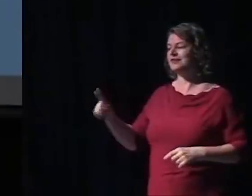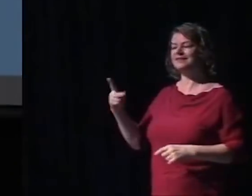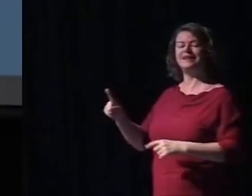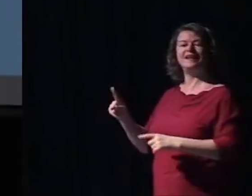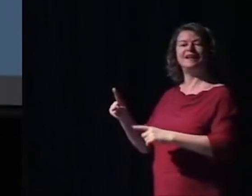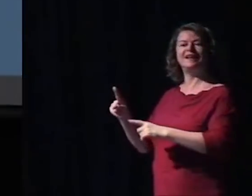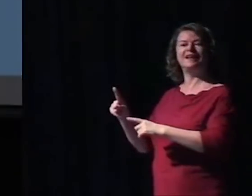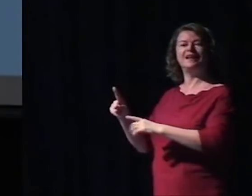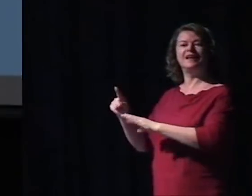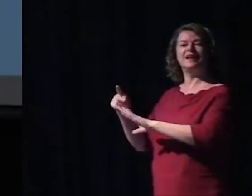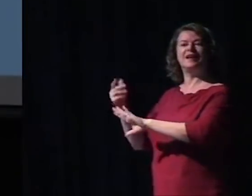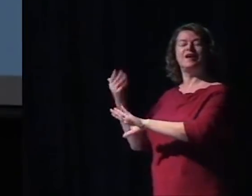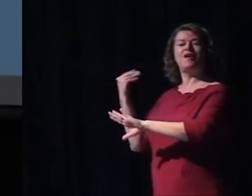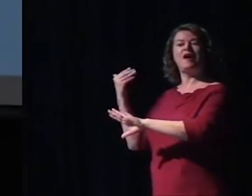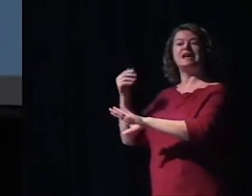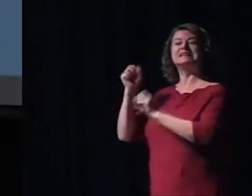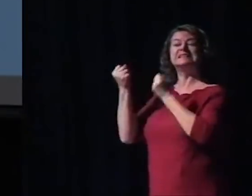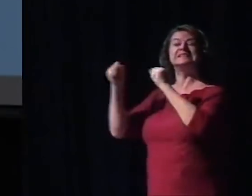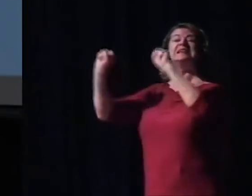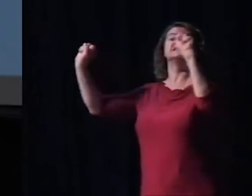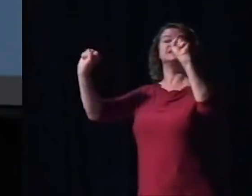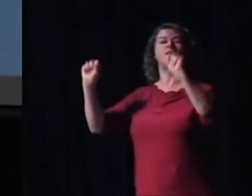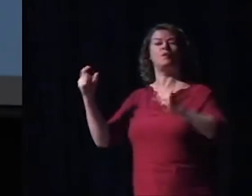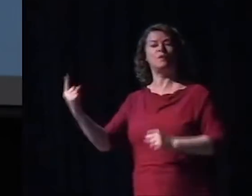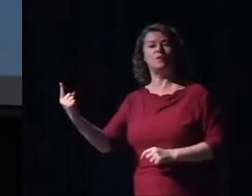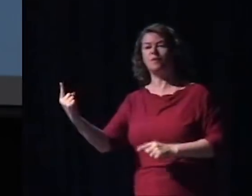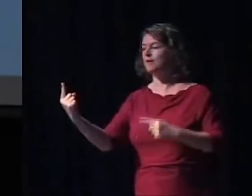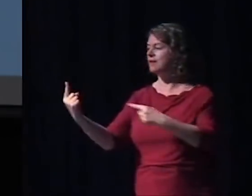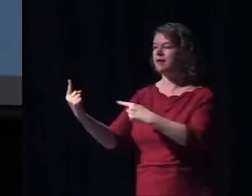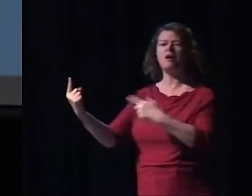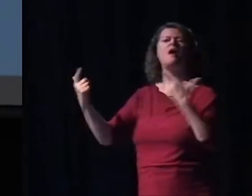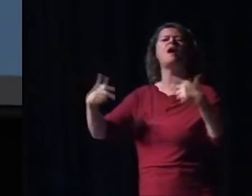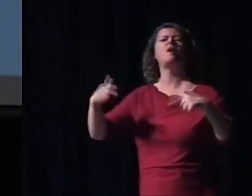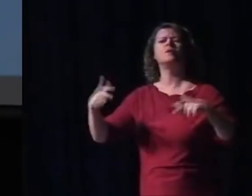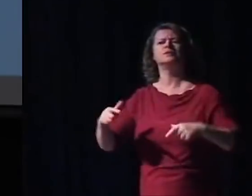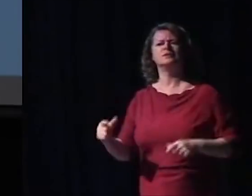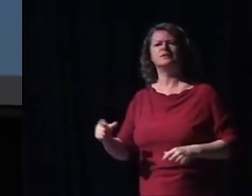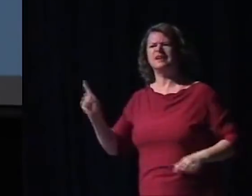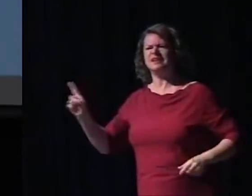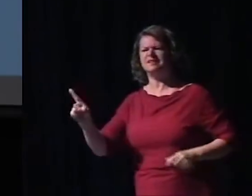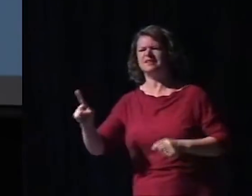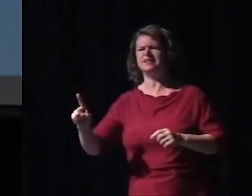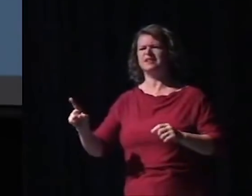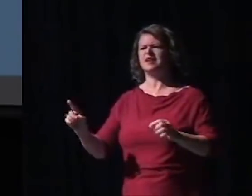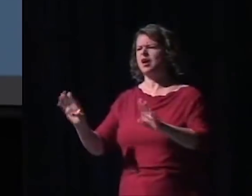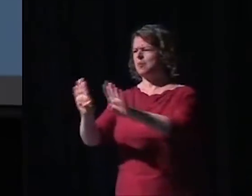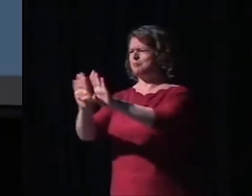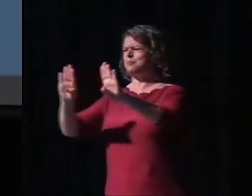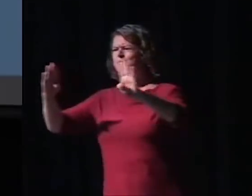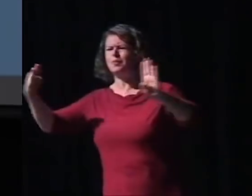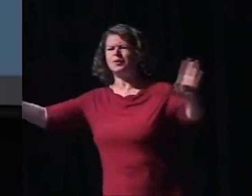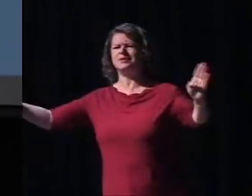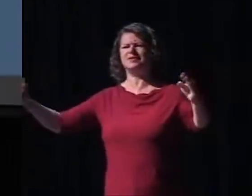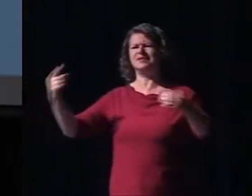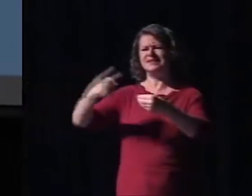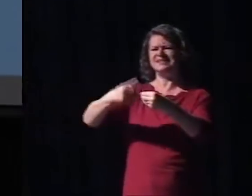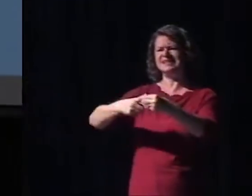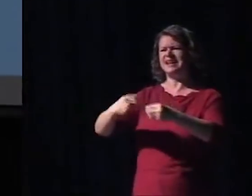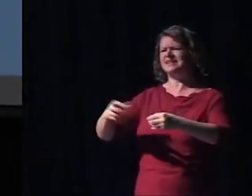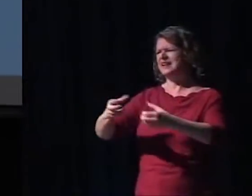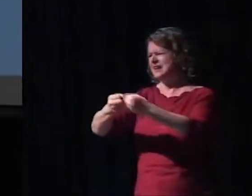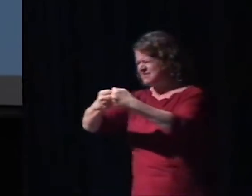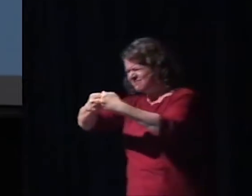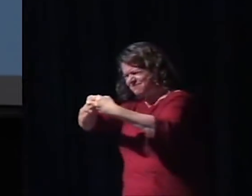que pega assim aquele portão da cidade, arranca e lança fora. Aquele homem que faz